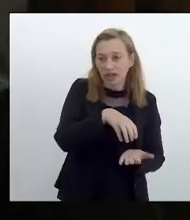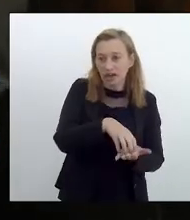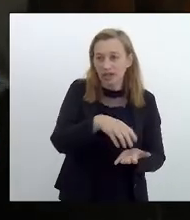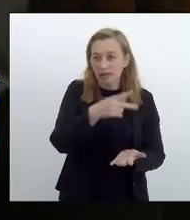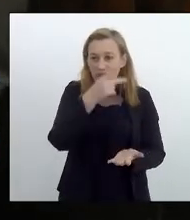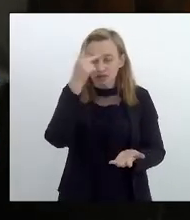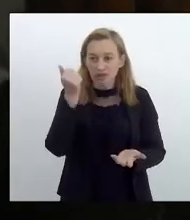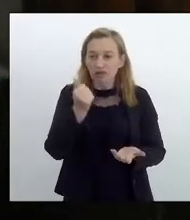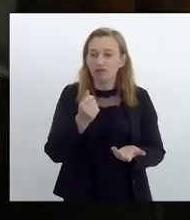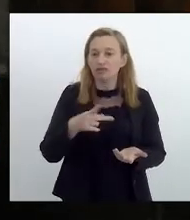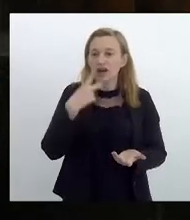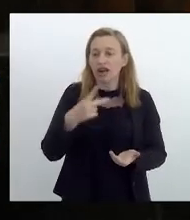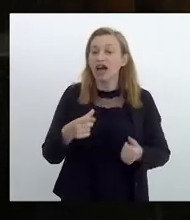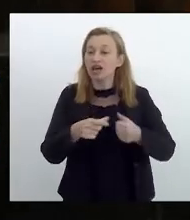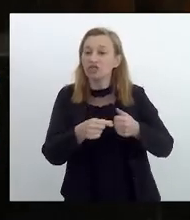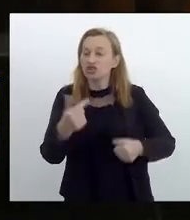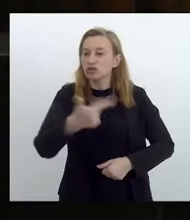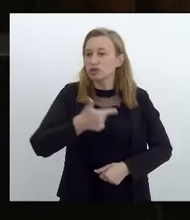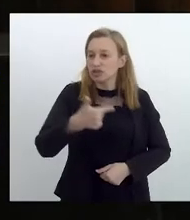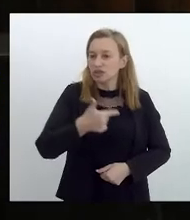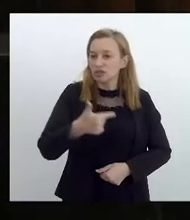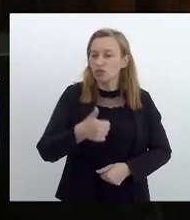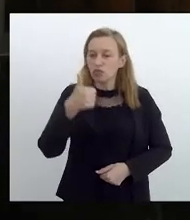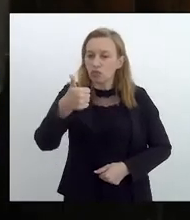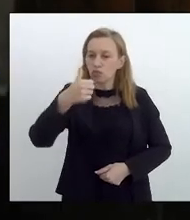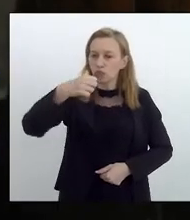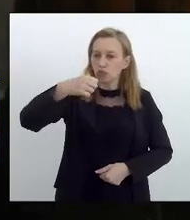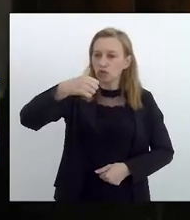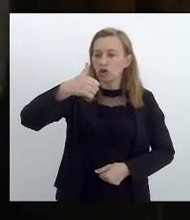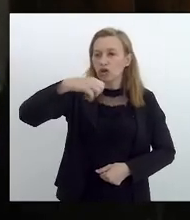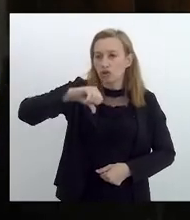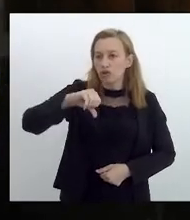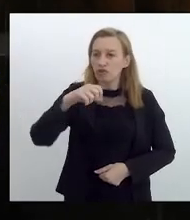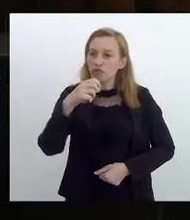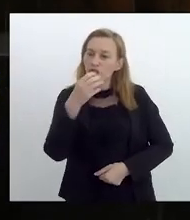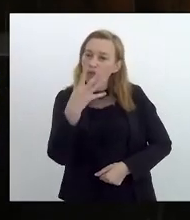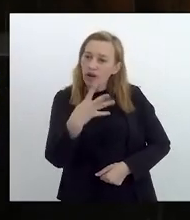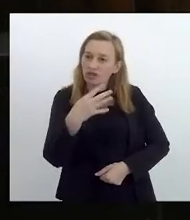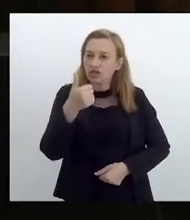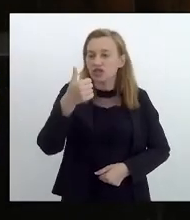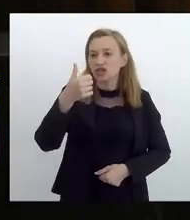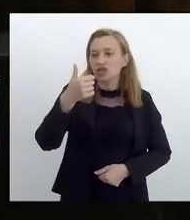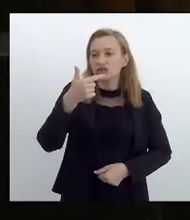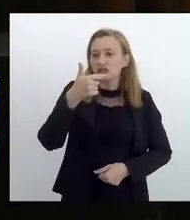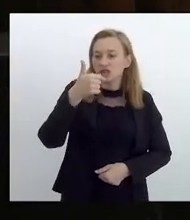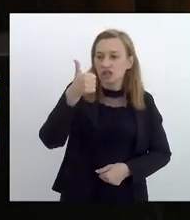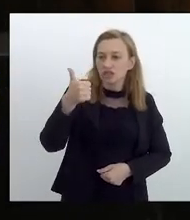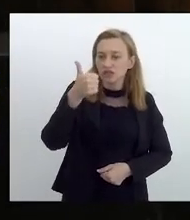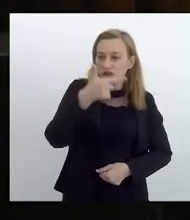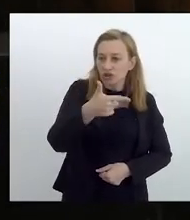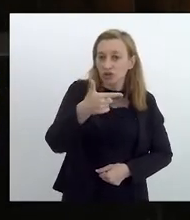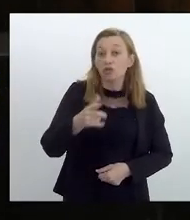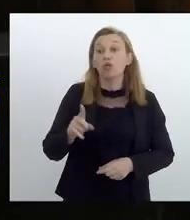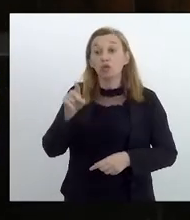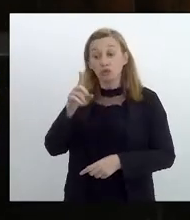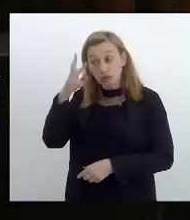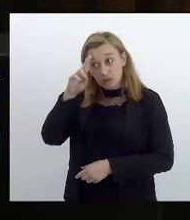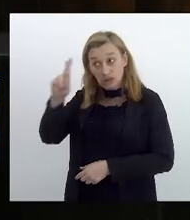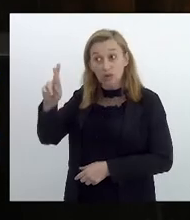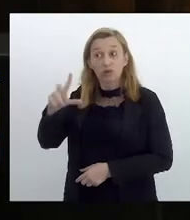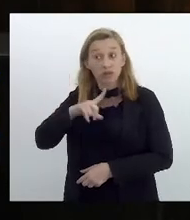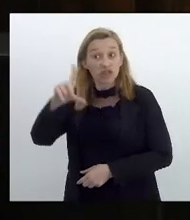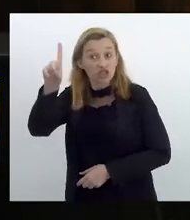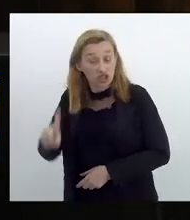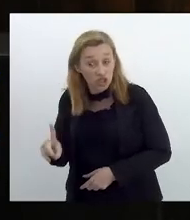2º da lei complementar 194 de 21 só tem direito a gozar suas e licença